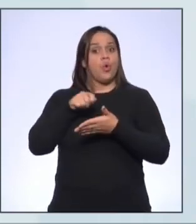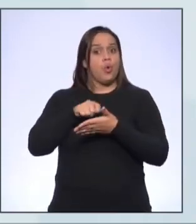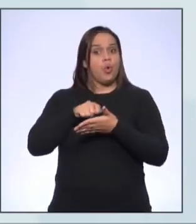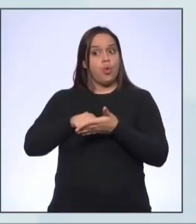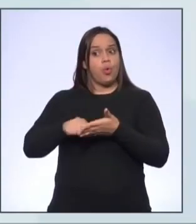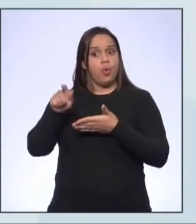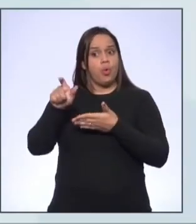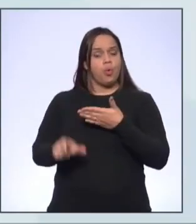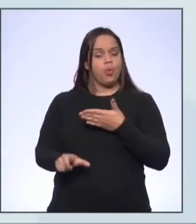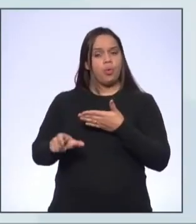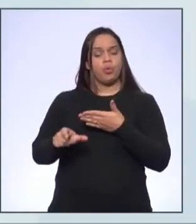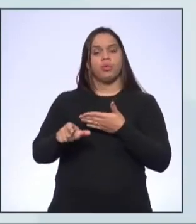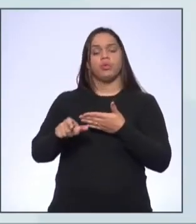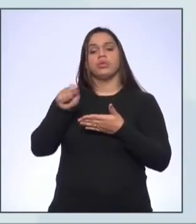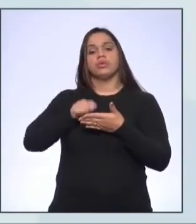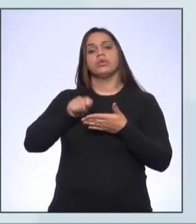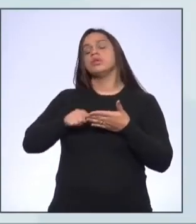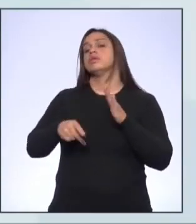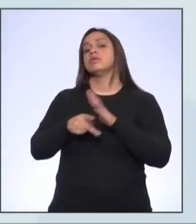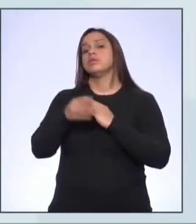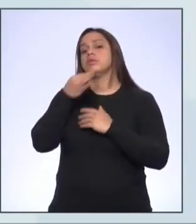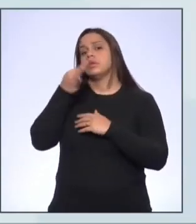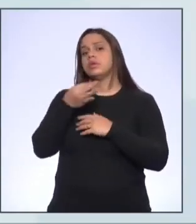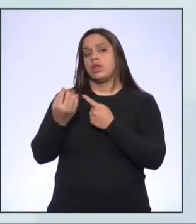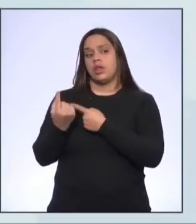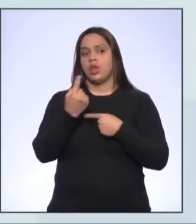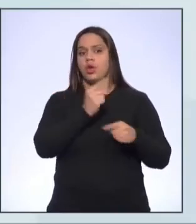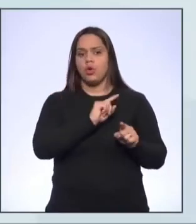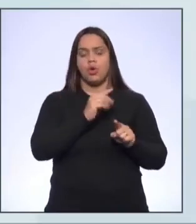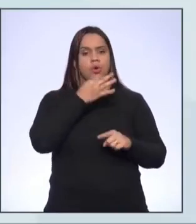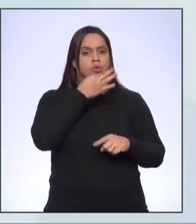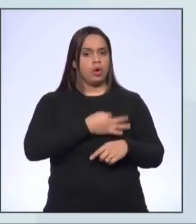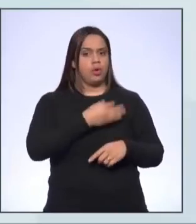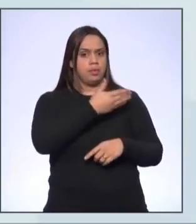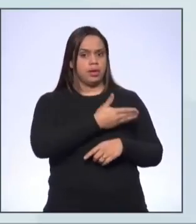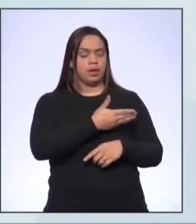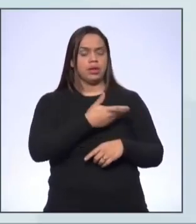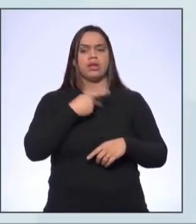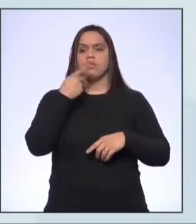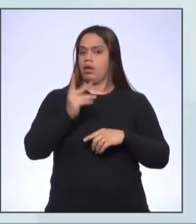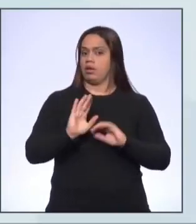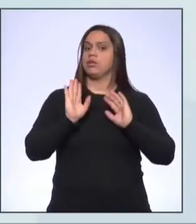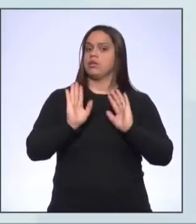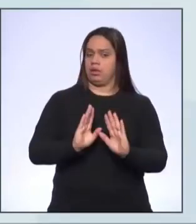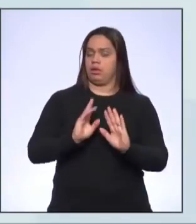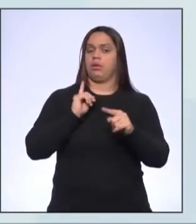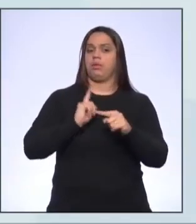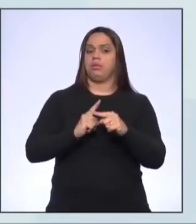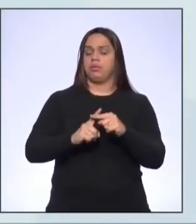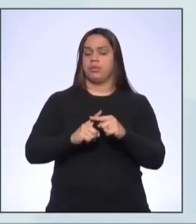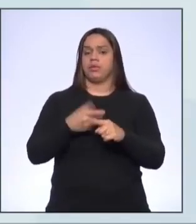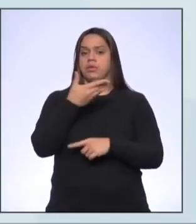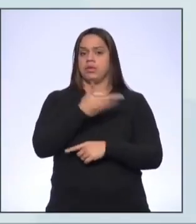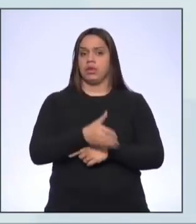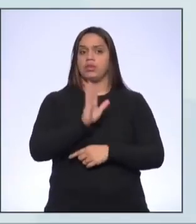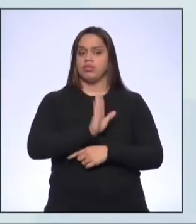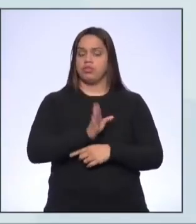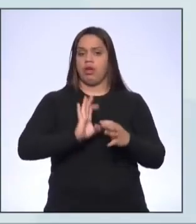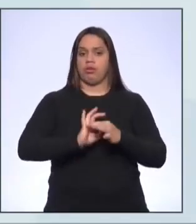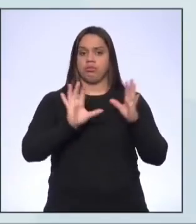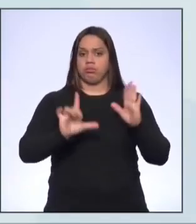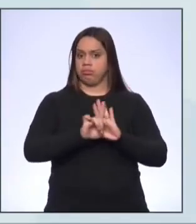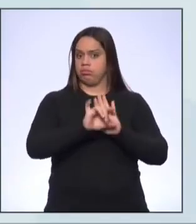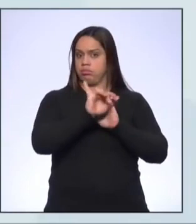ele começa a contra-argumentar. Ele fala, então, pelo fato de tal situação ser autorizada por